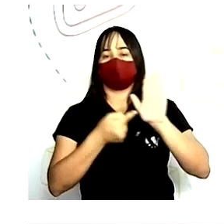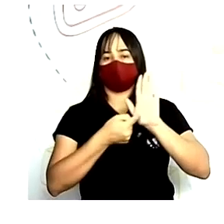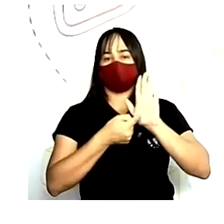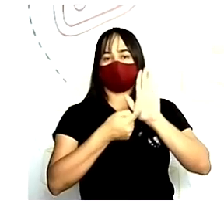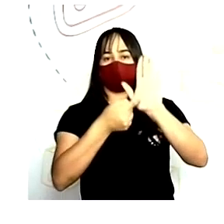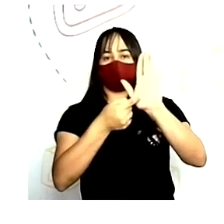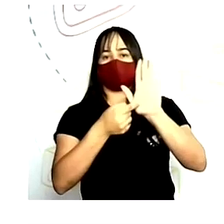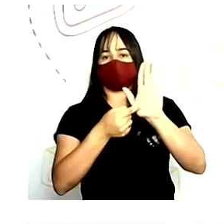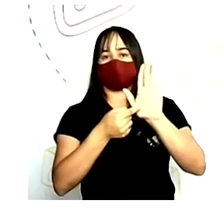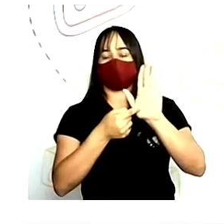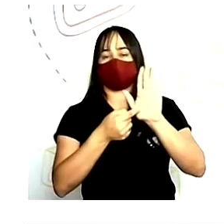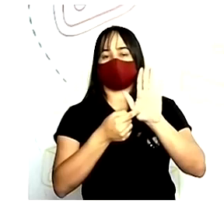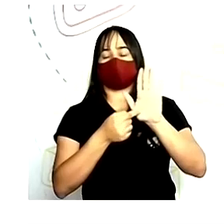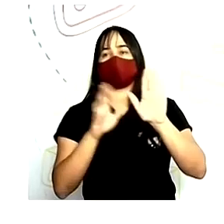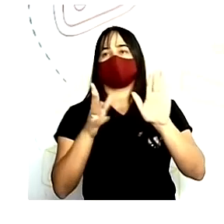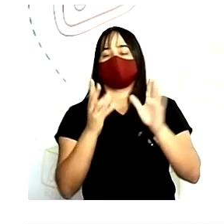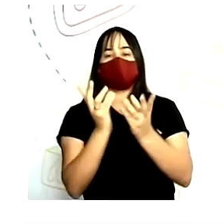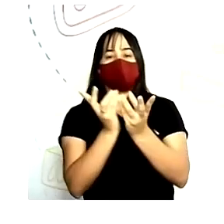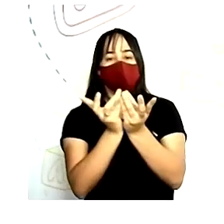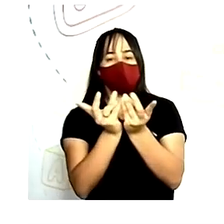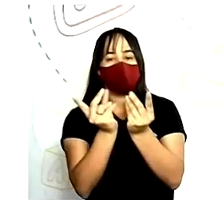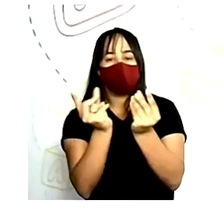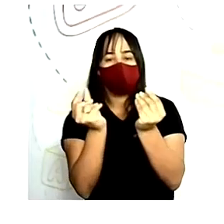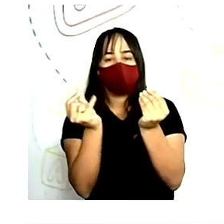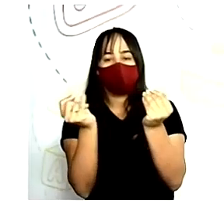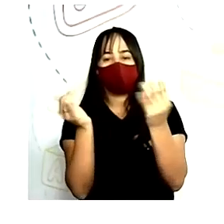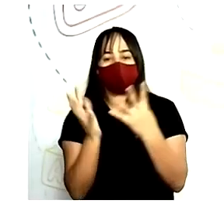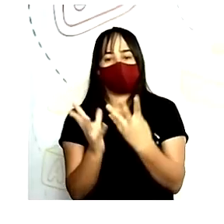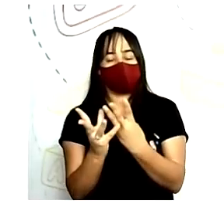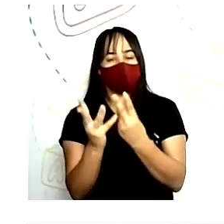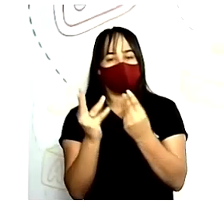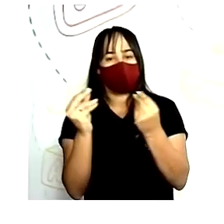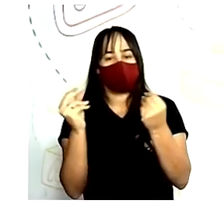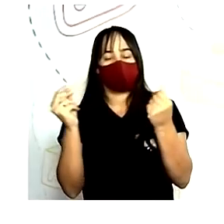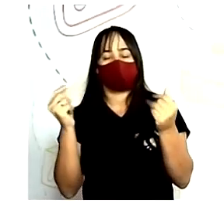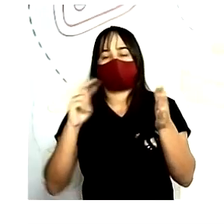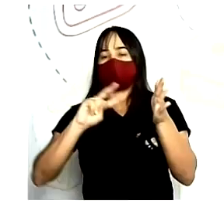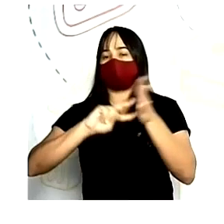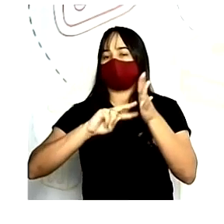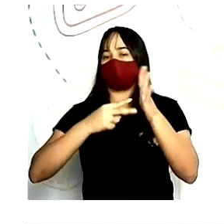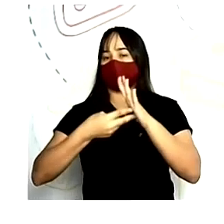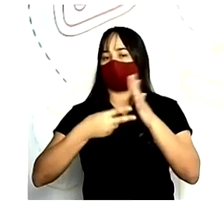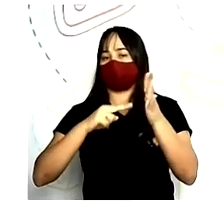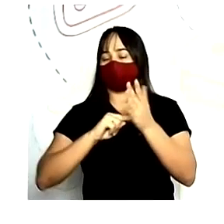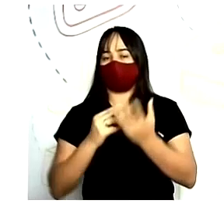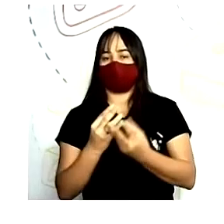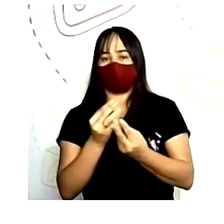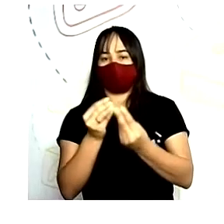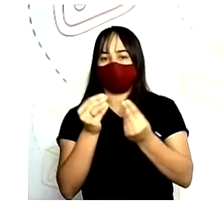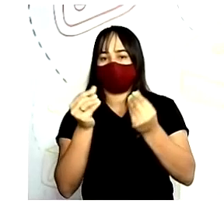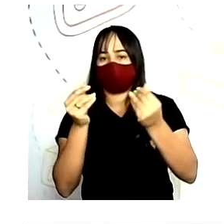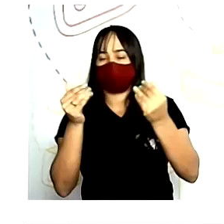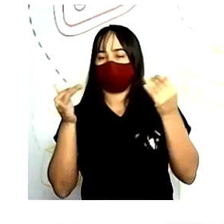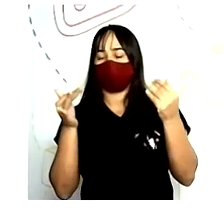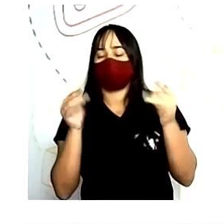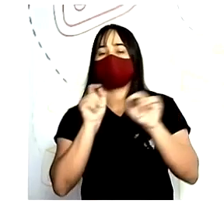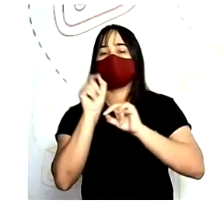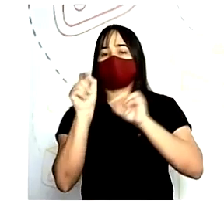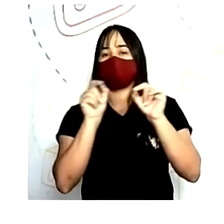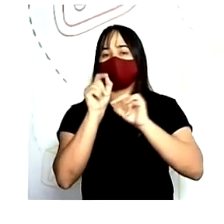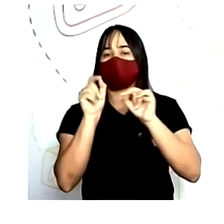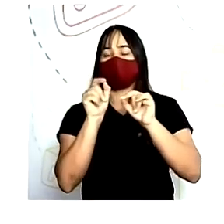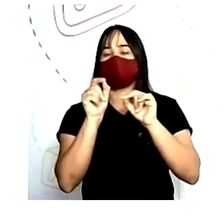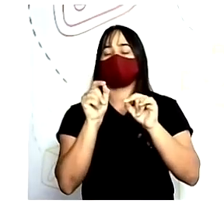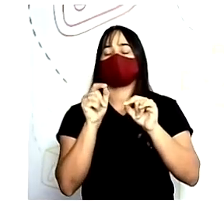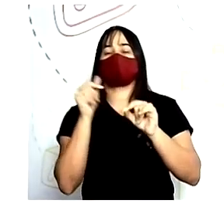muco, ele logo se dissolve, é porque aquele período é infértil, ou seja, aquele período, ó, que está se soltando o muco, ele é infértil. A